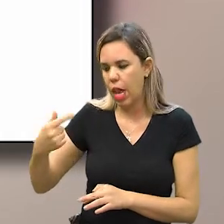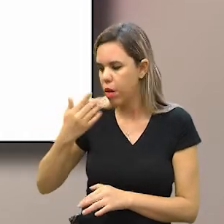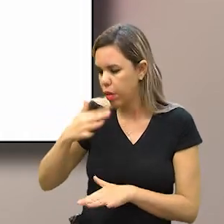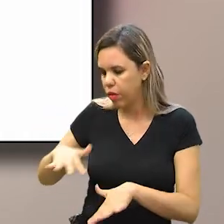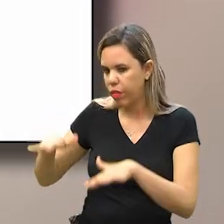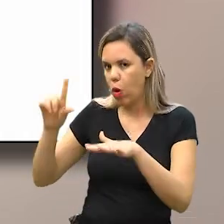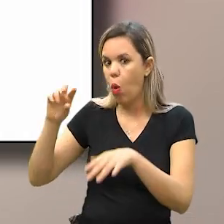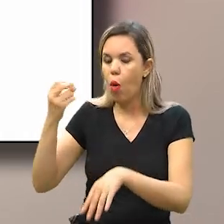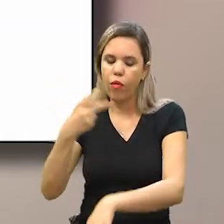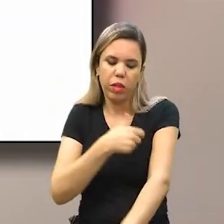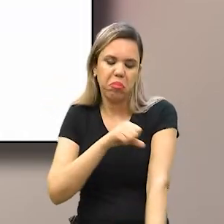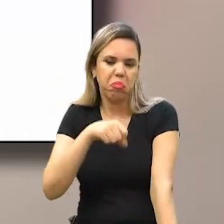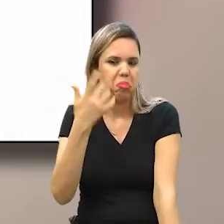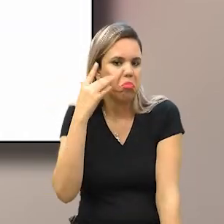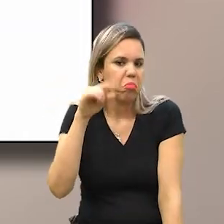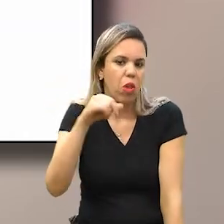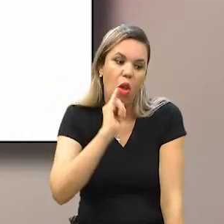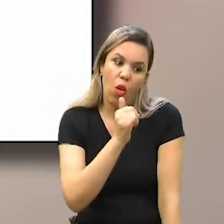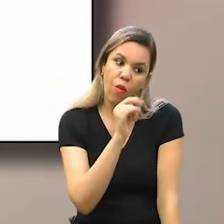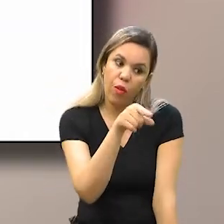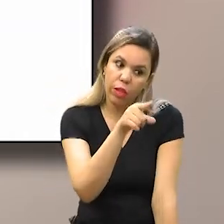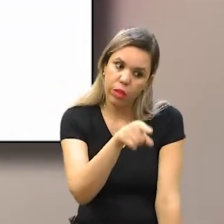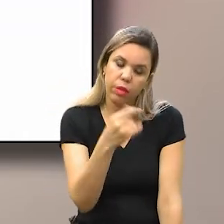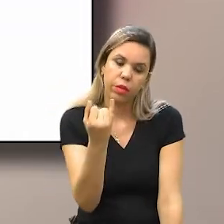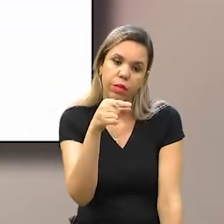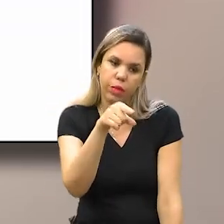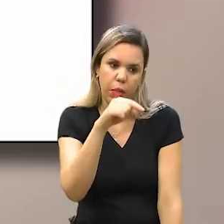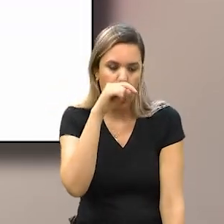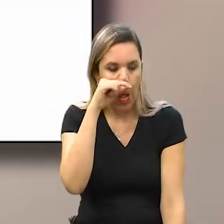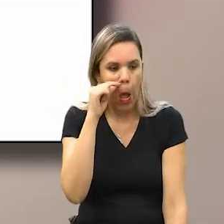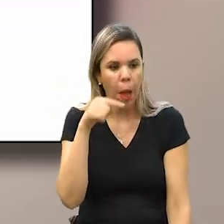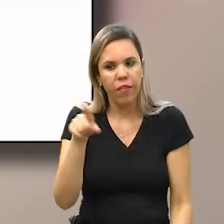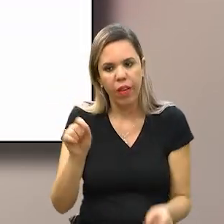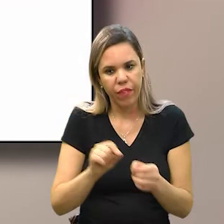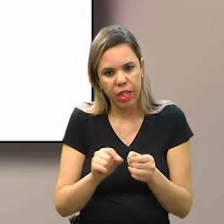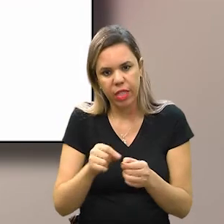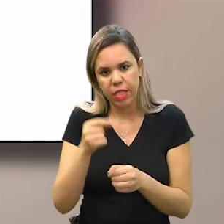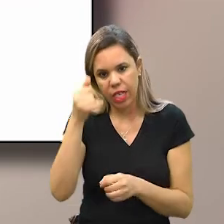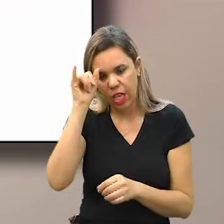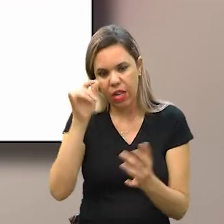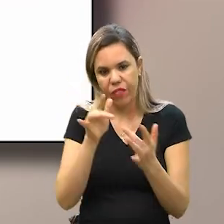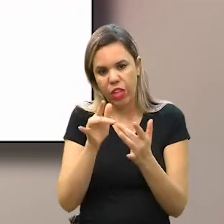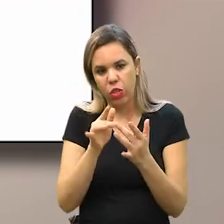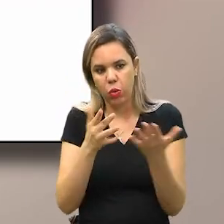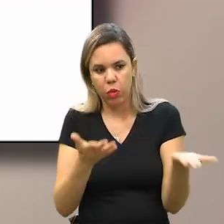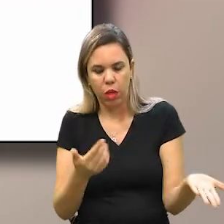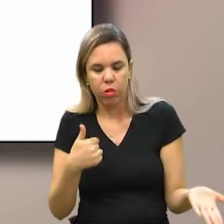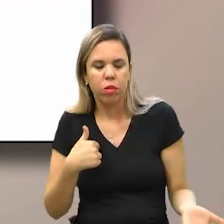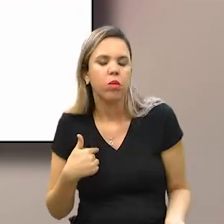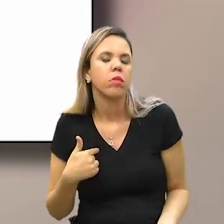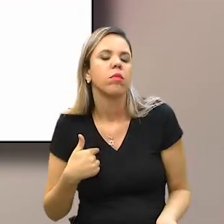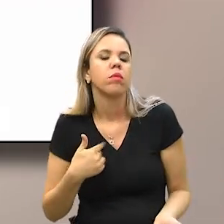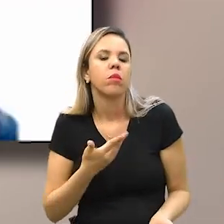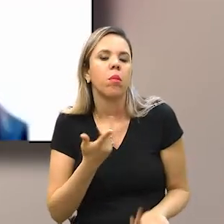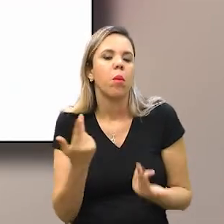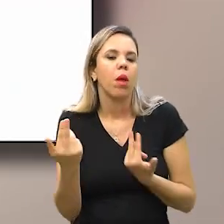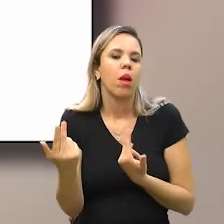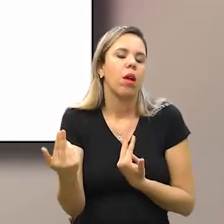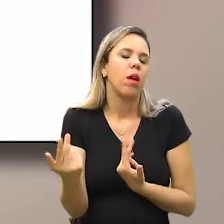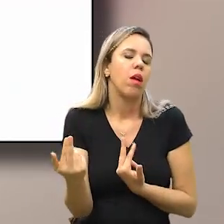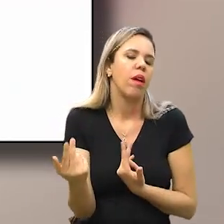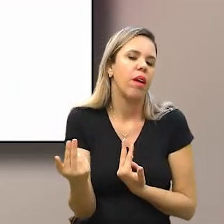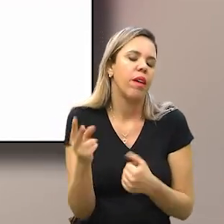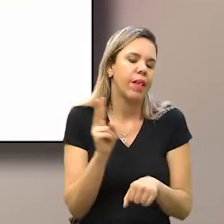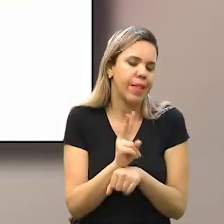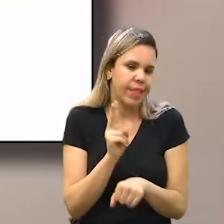infância, ou se você tomou ou não a vacina, é importante que você evite o contato, né? E aí seria